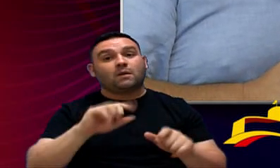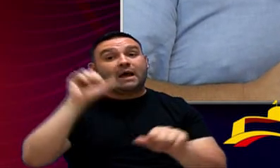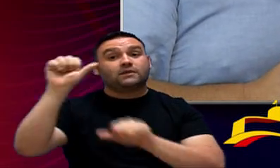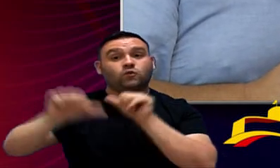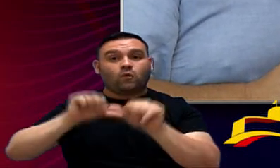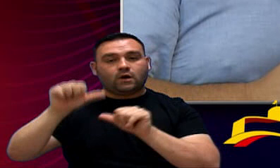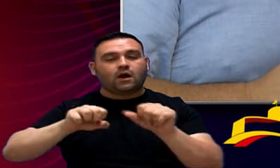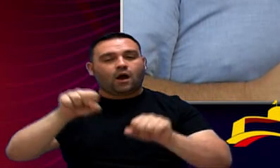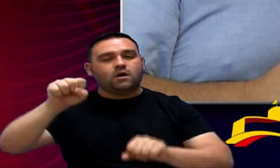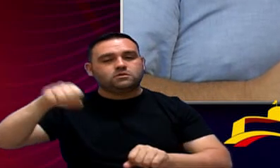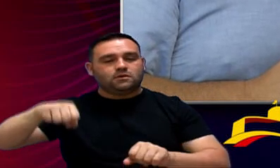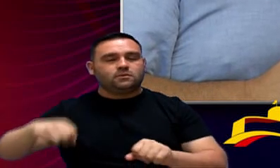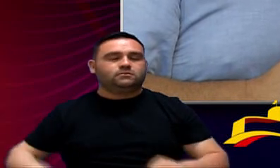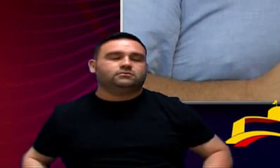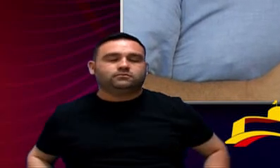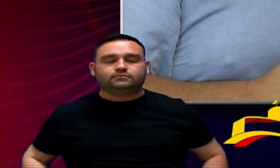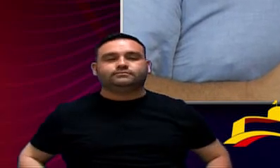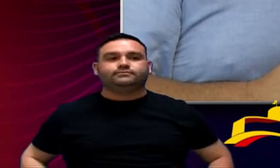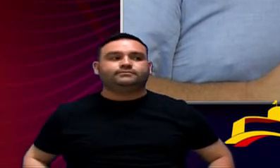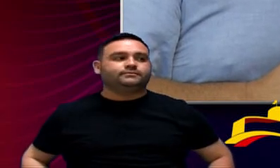sim. A troca sim.